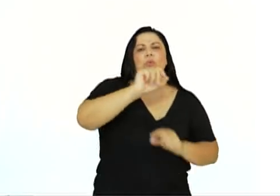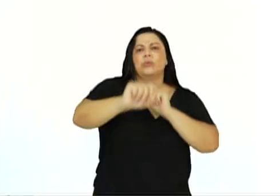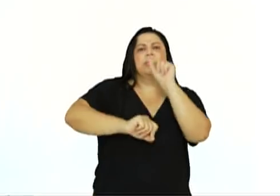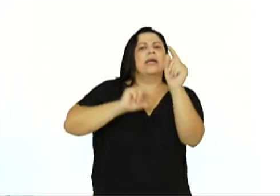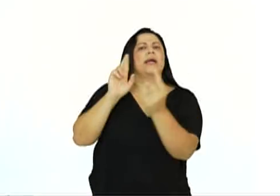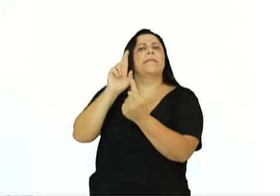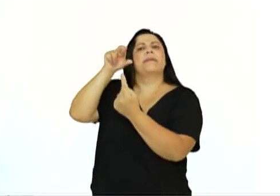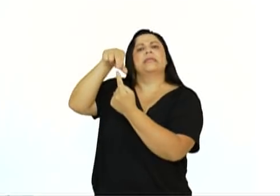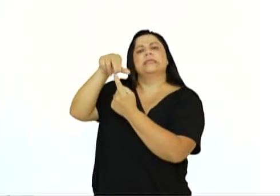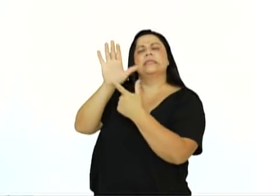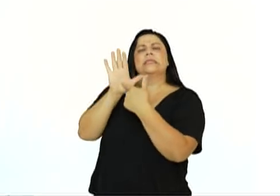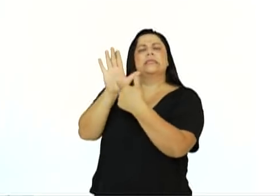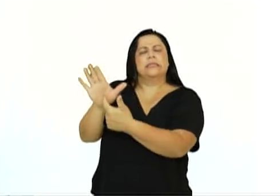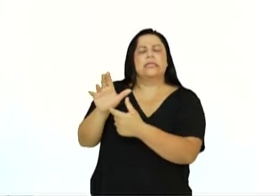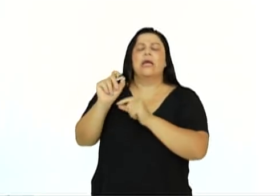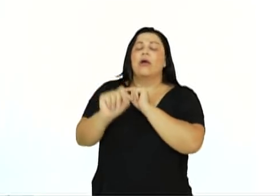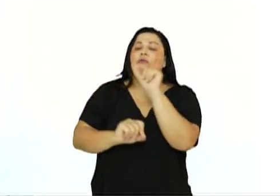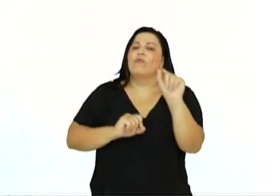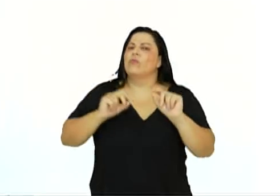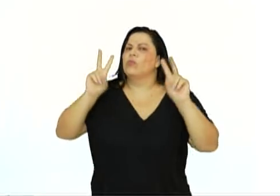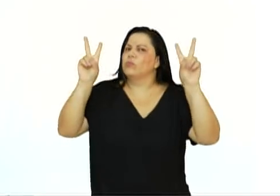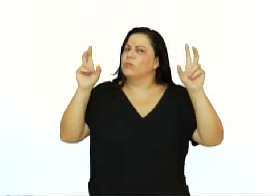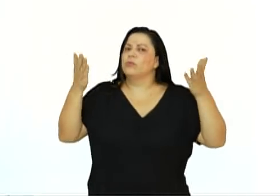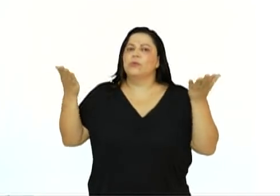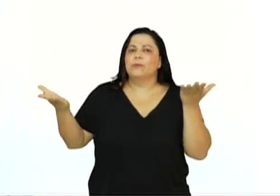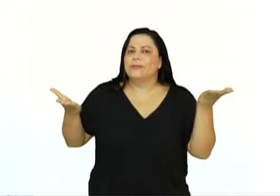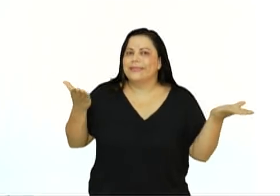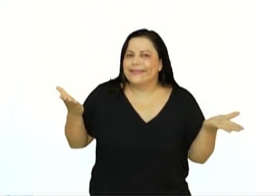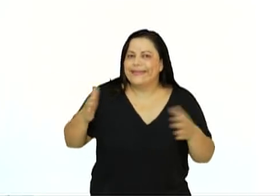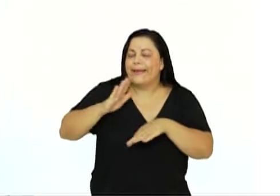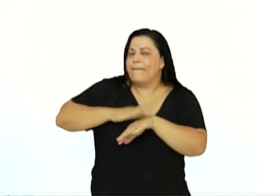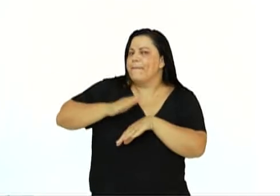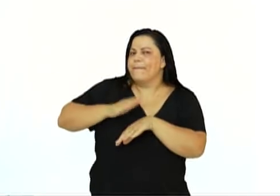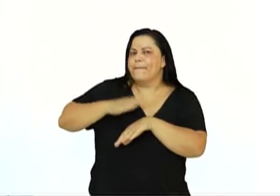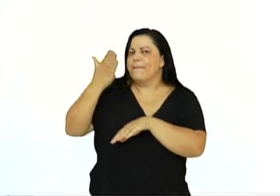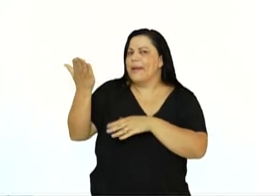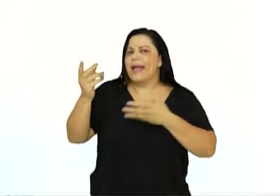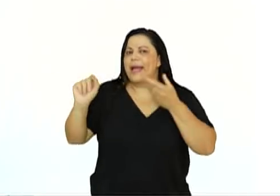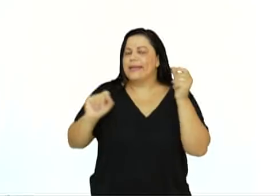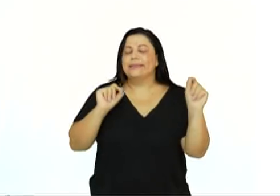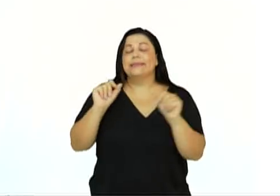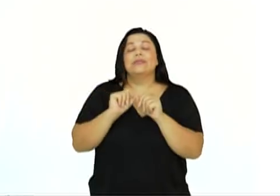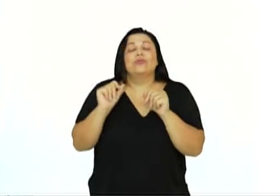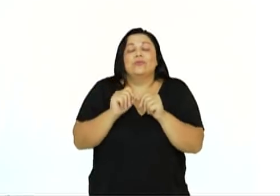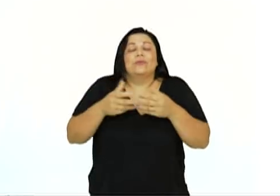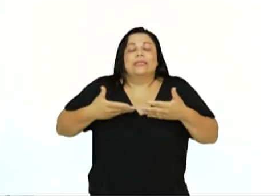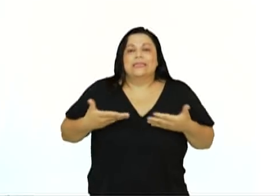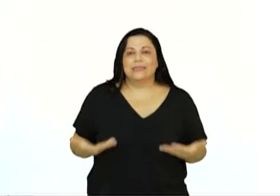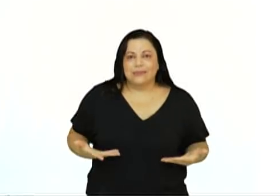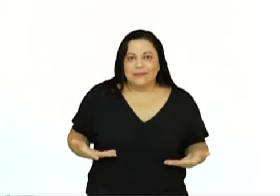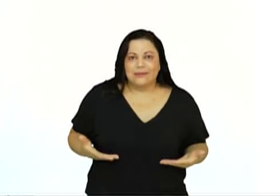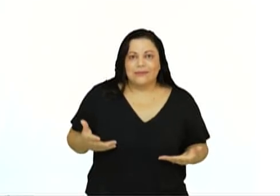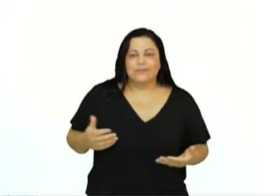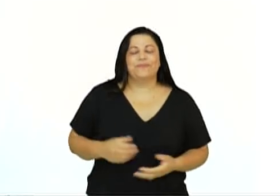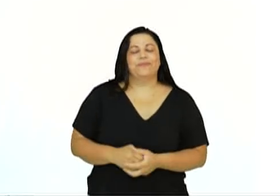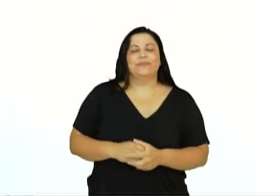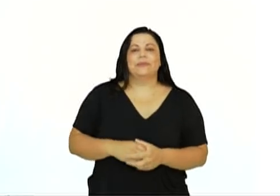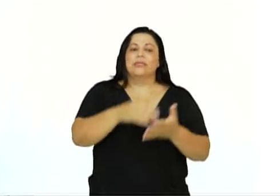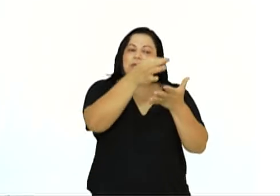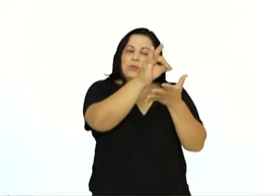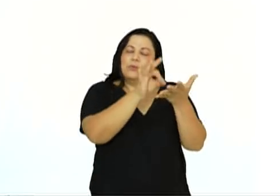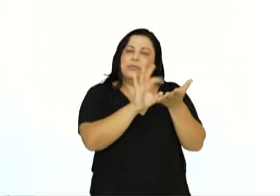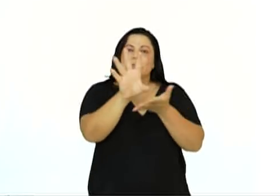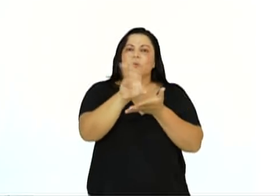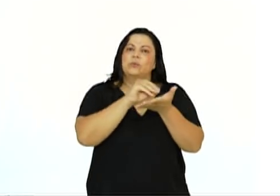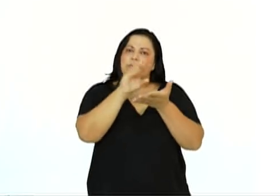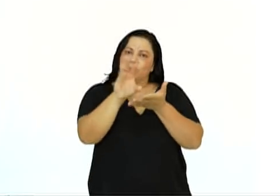representar outras finalidades. Quais finalidades essas piscinas, banhos e termas podiam representar? Façam a correção, vou deixar um